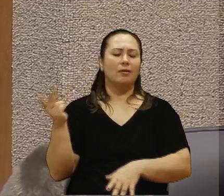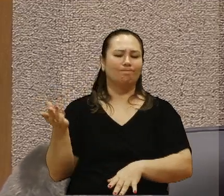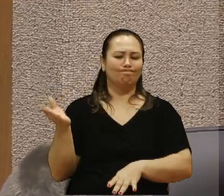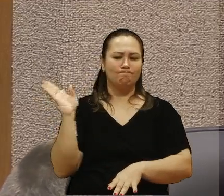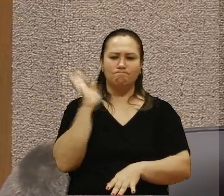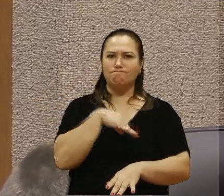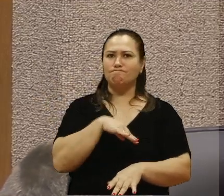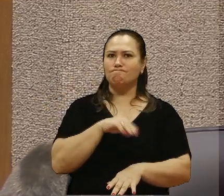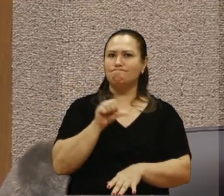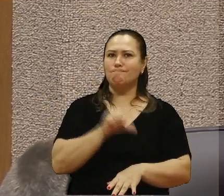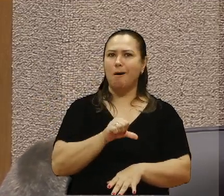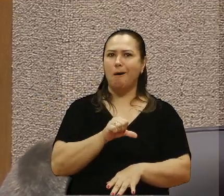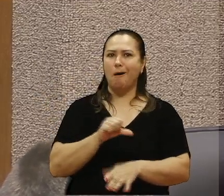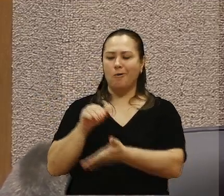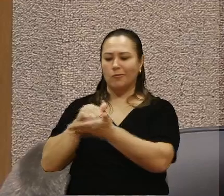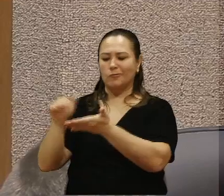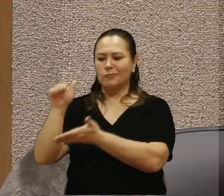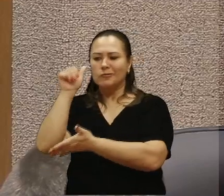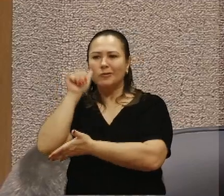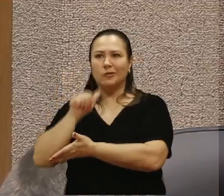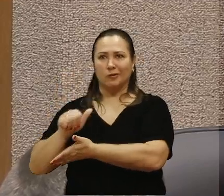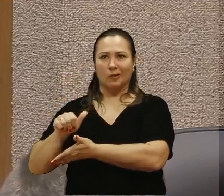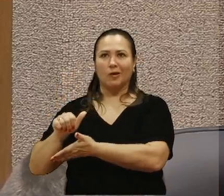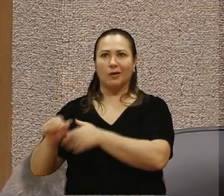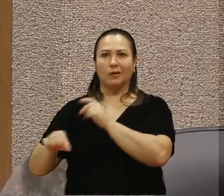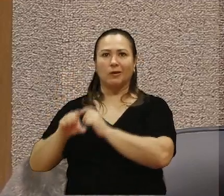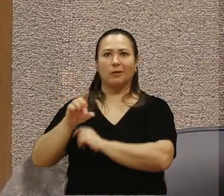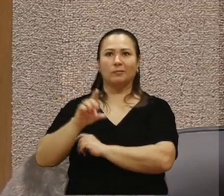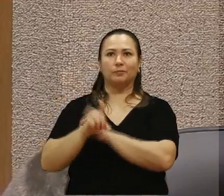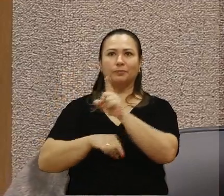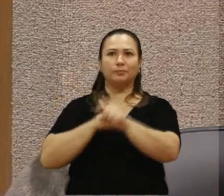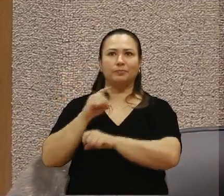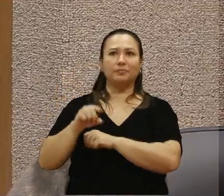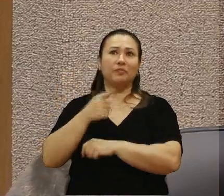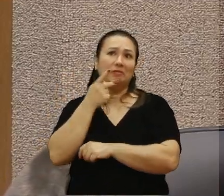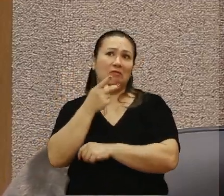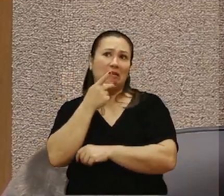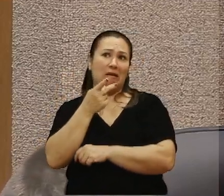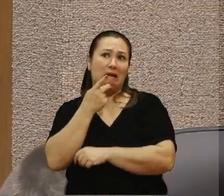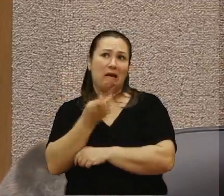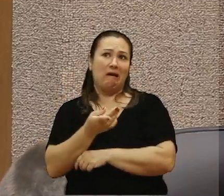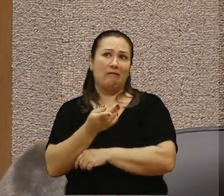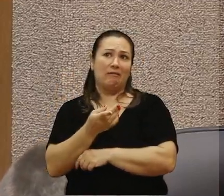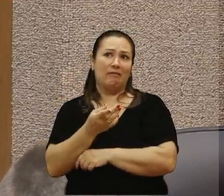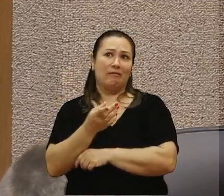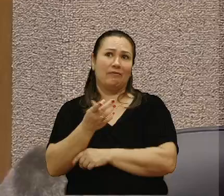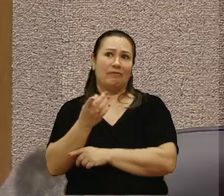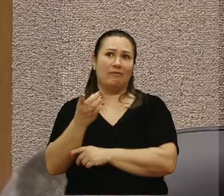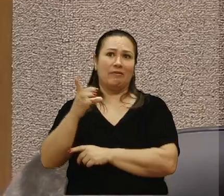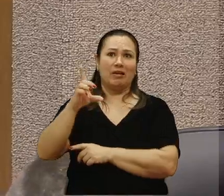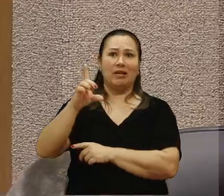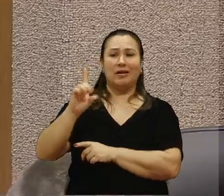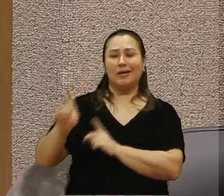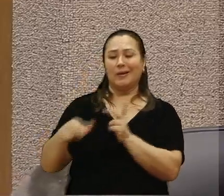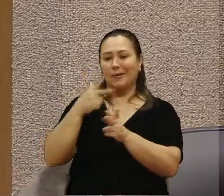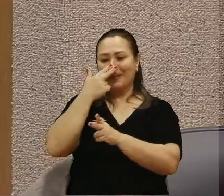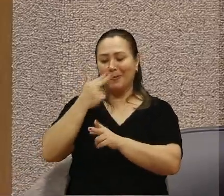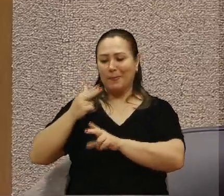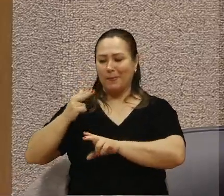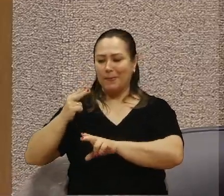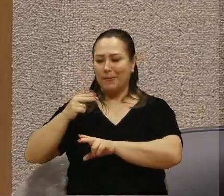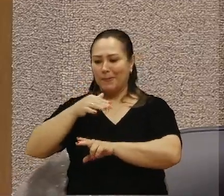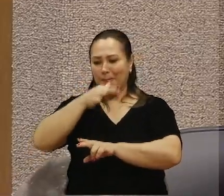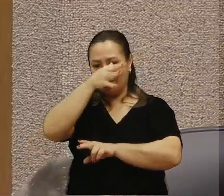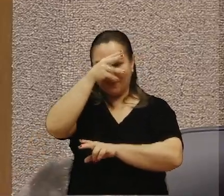mal da nossa secretária, falava mal da Dilma de Bombacha, que era o nosso prefeito Alceu. Virou prefeito